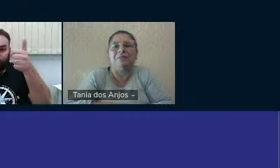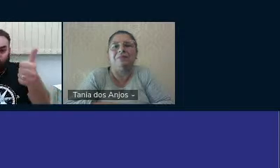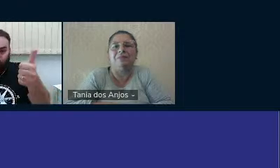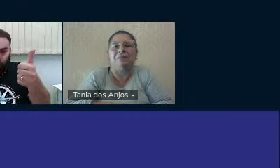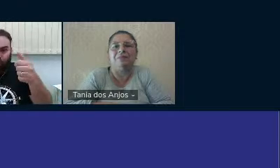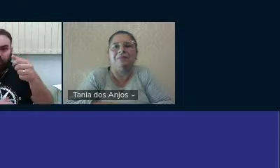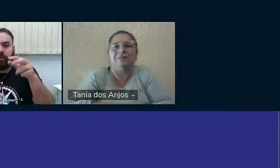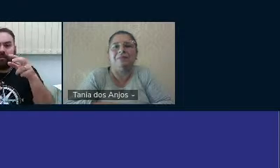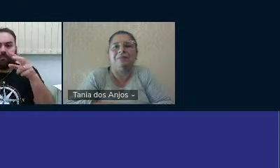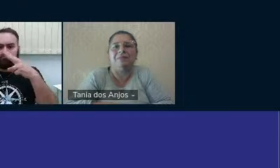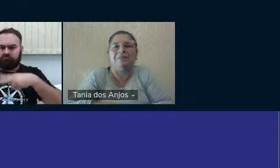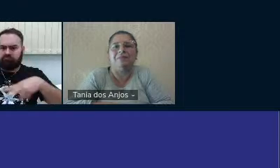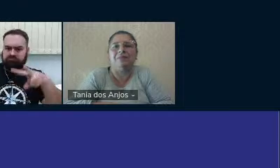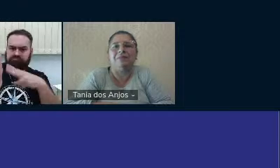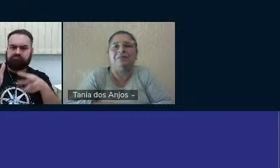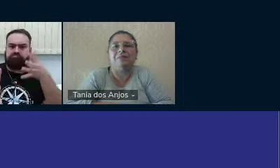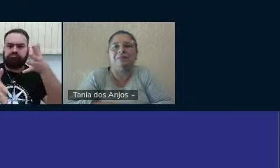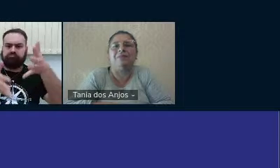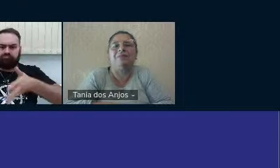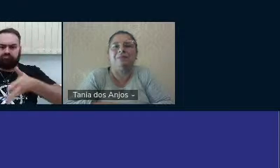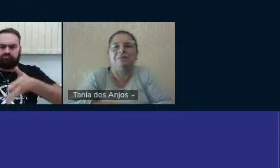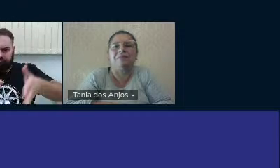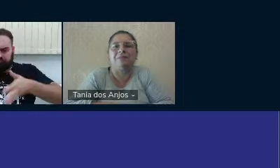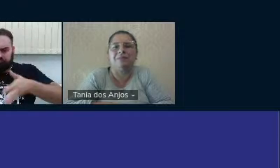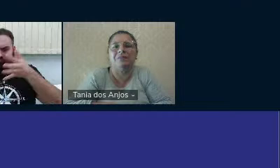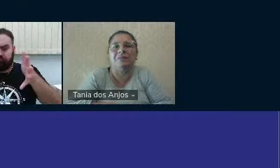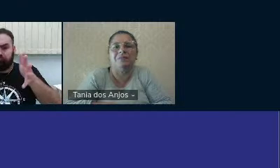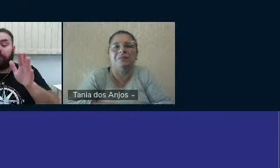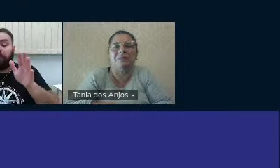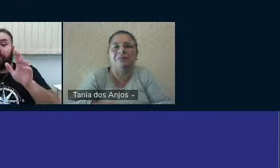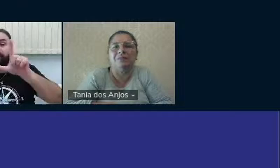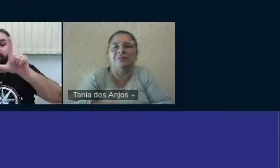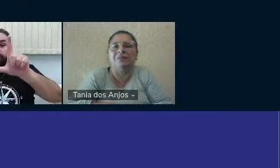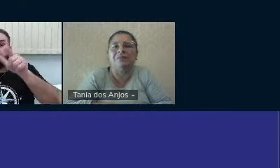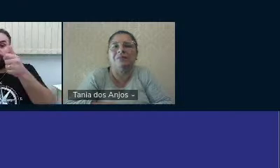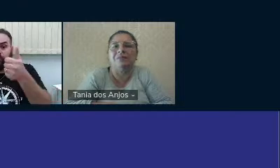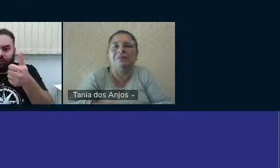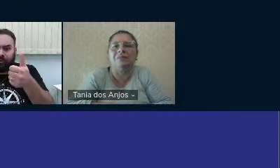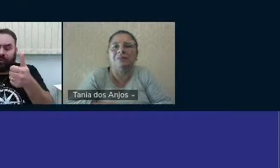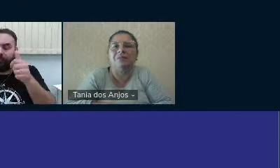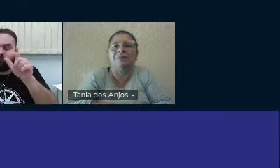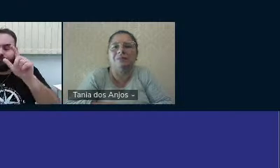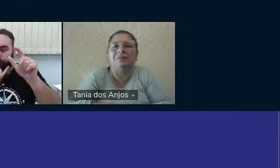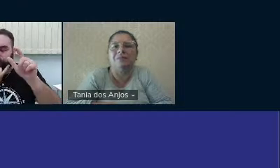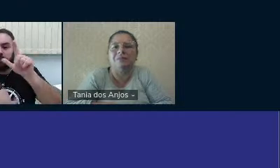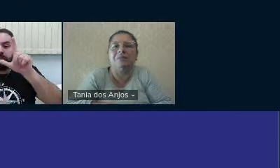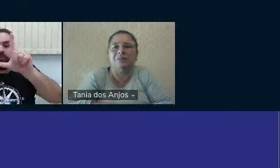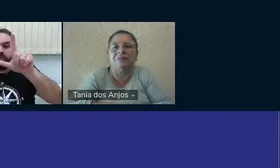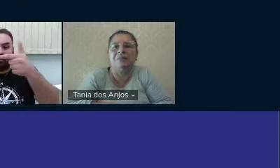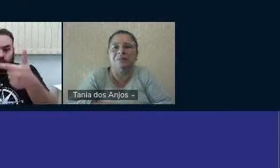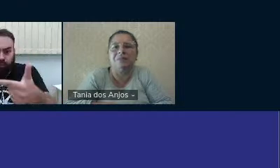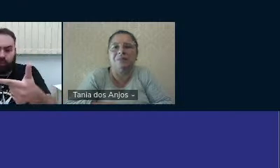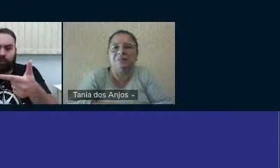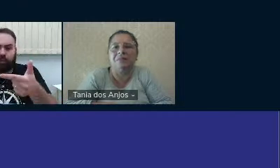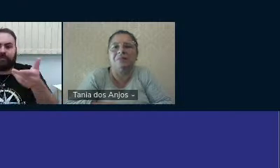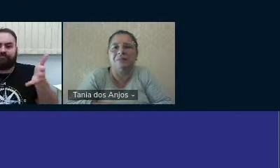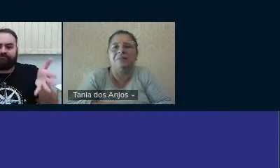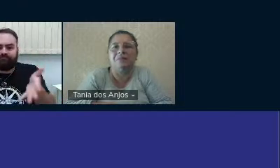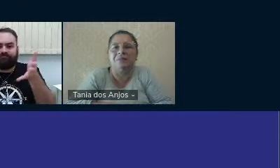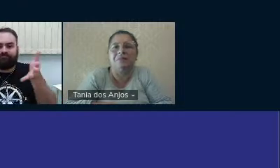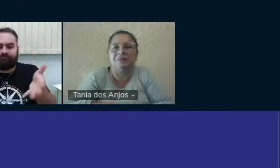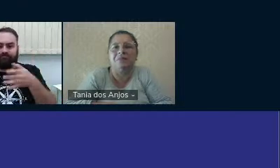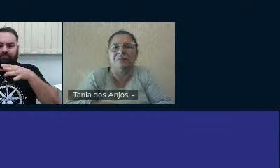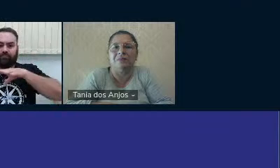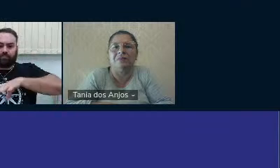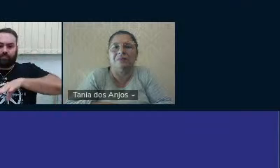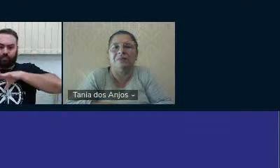crianças não sabem, não gostam muito, né? Mas a língua, a L1, a Libras, né? E a